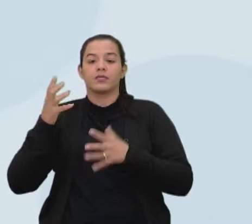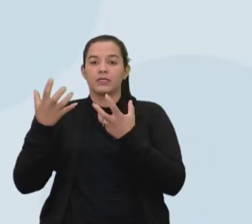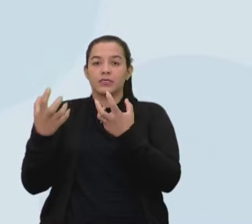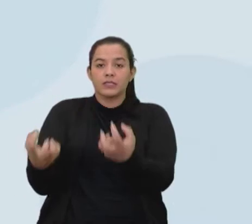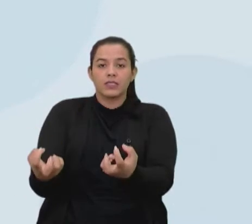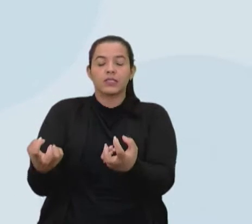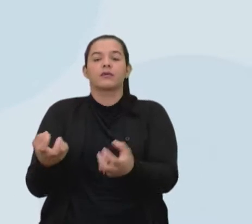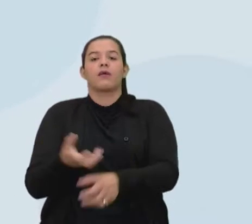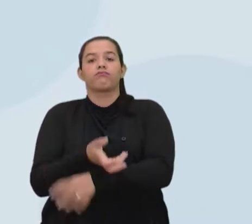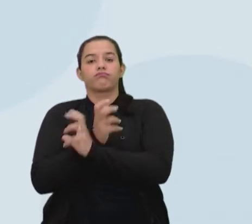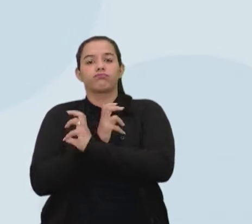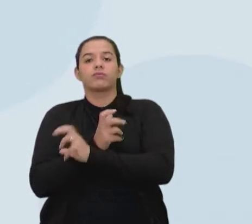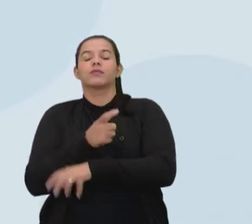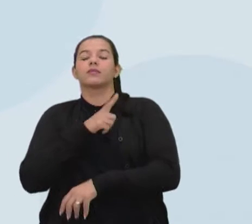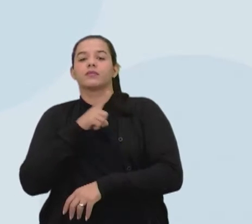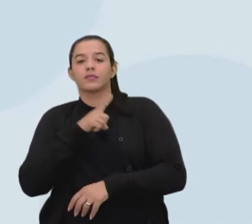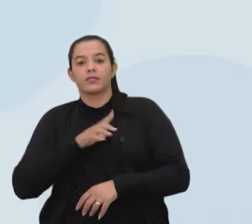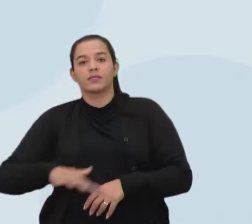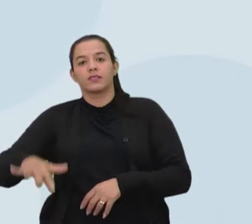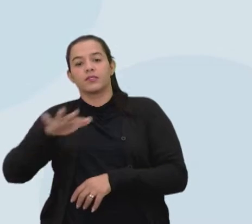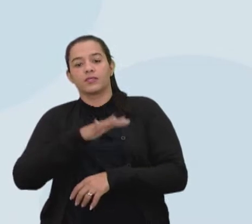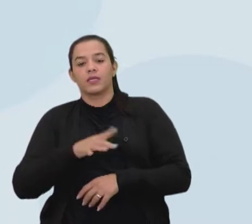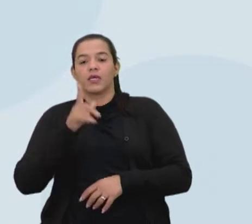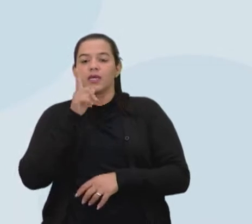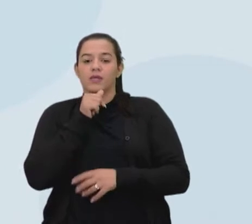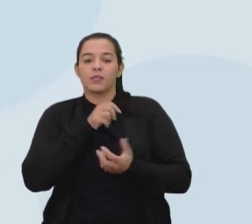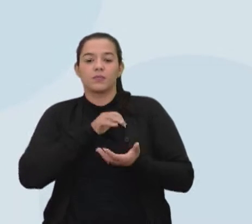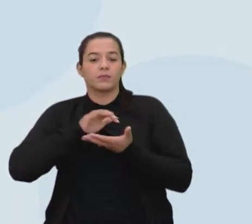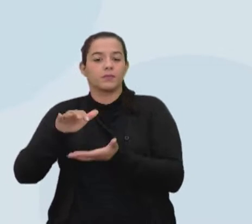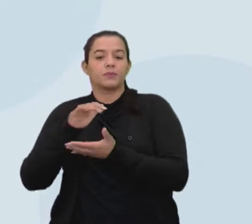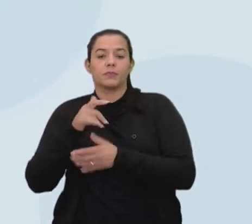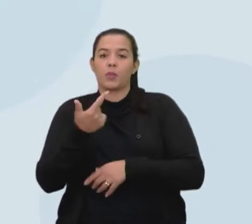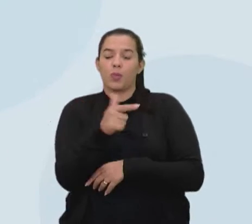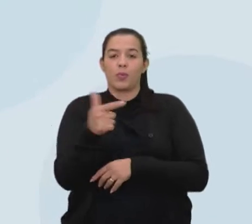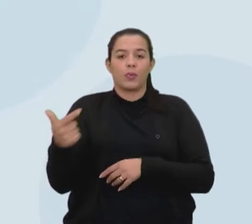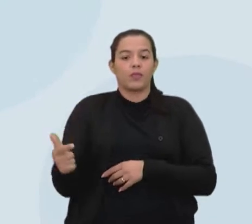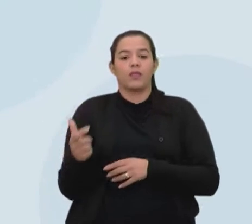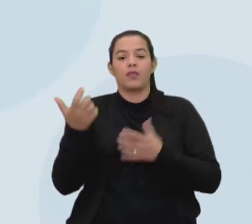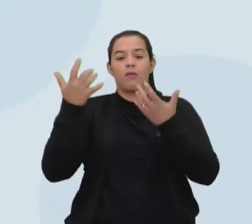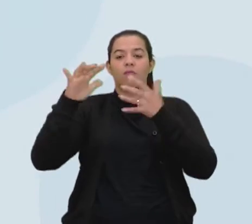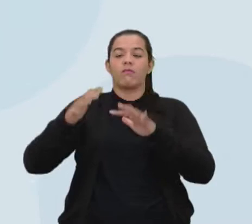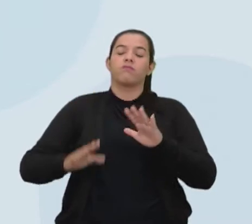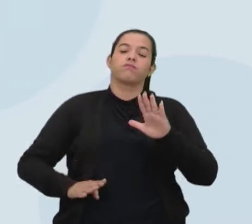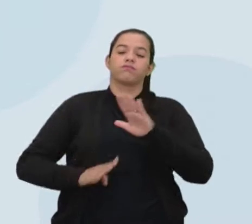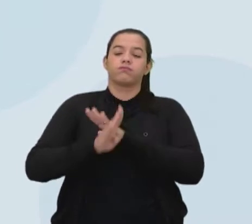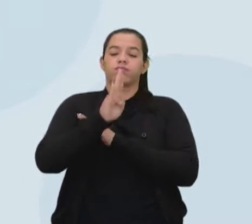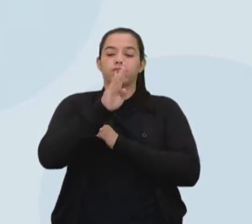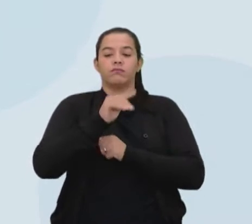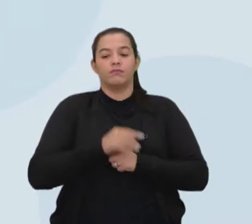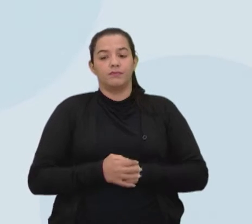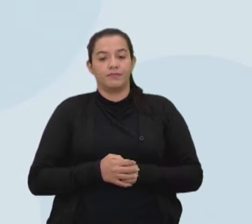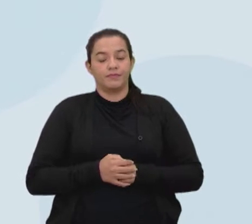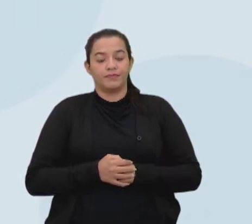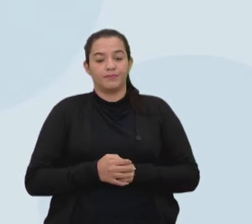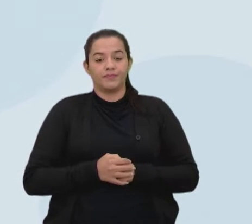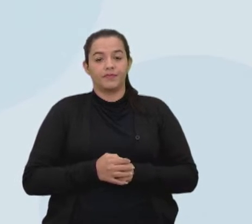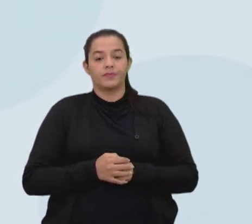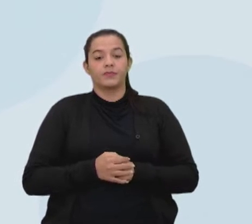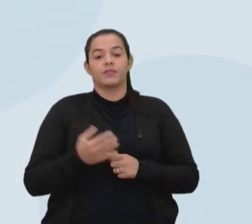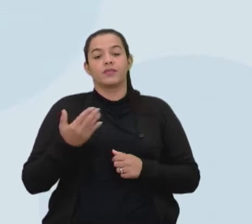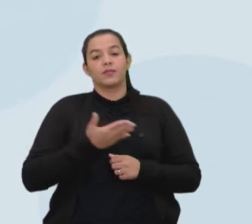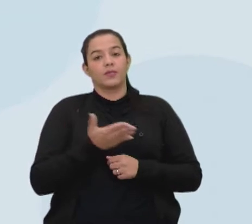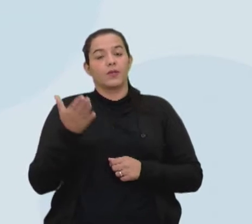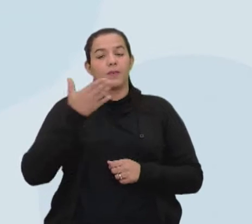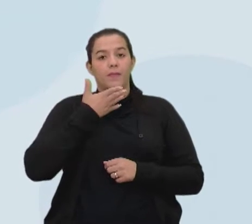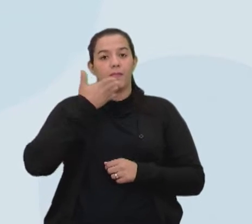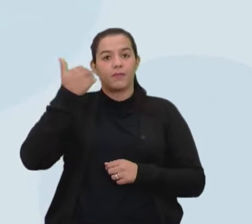país numa situação de abastecimento instável, riscos de catástrofe se potencializam, né? Então, o melhor abastecimento para